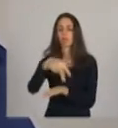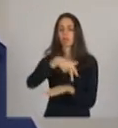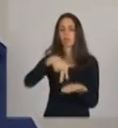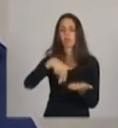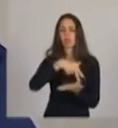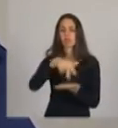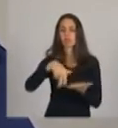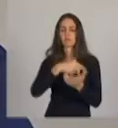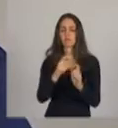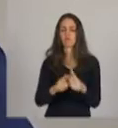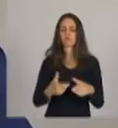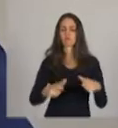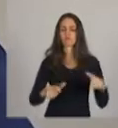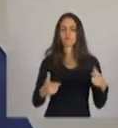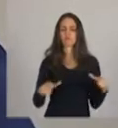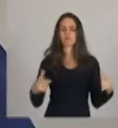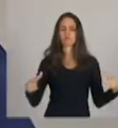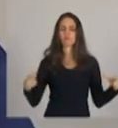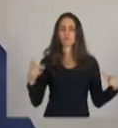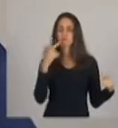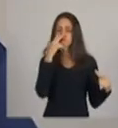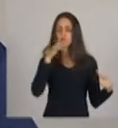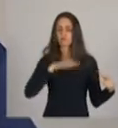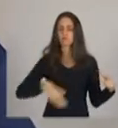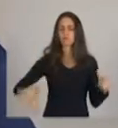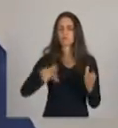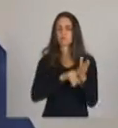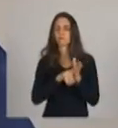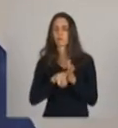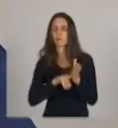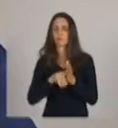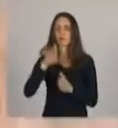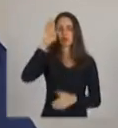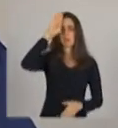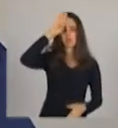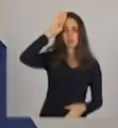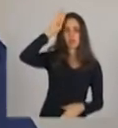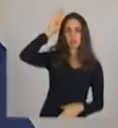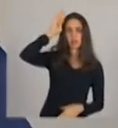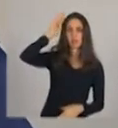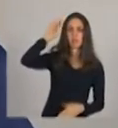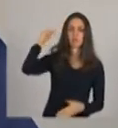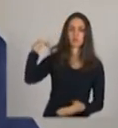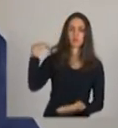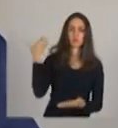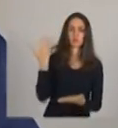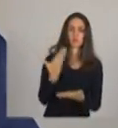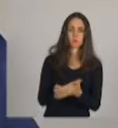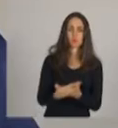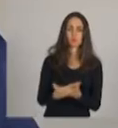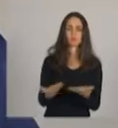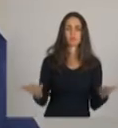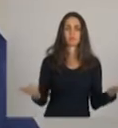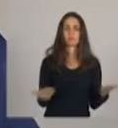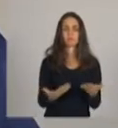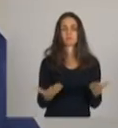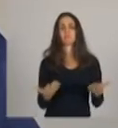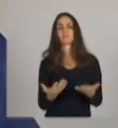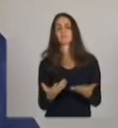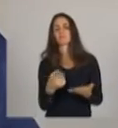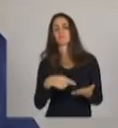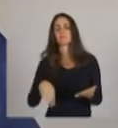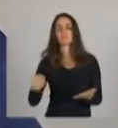popular num estudo acadêmico até chegar a